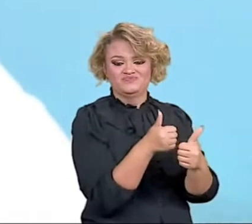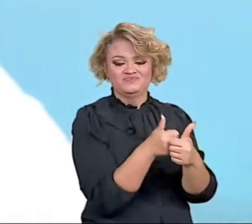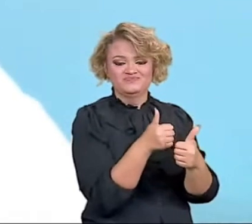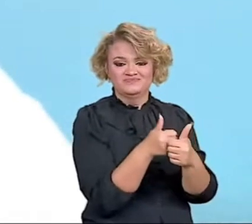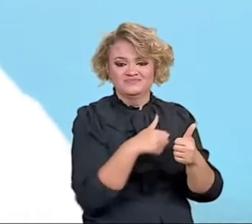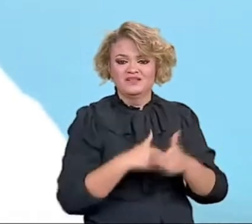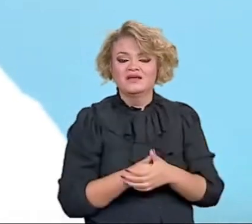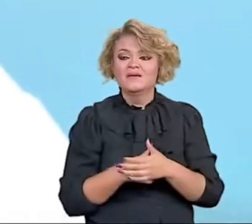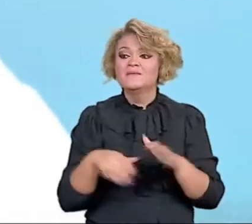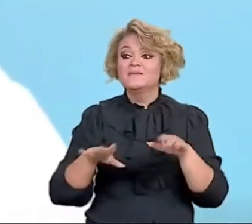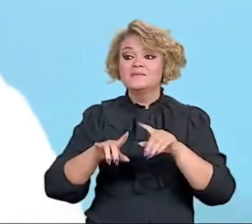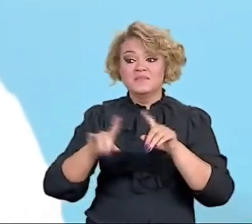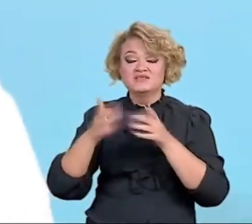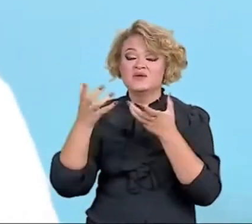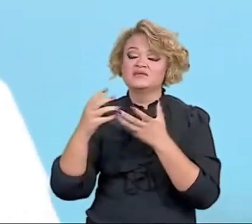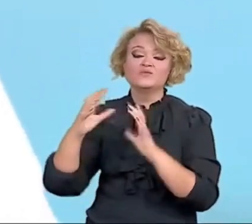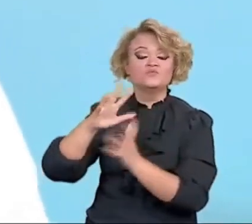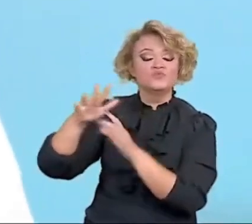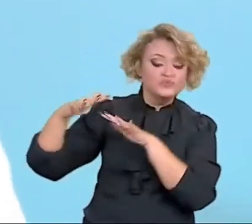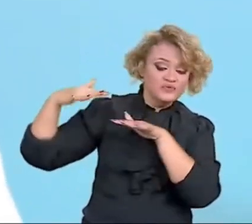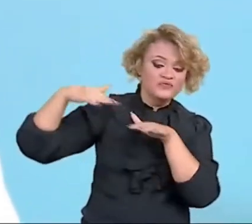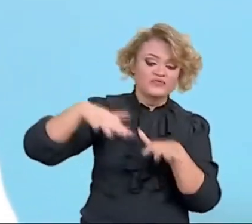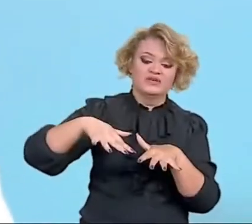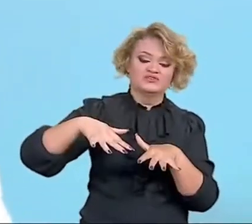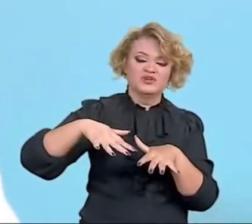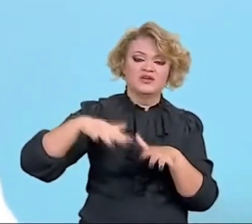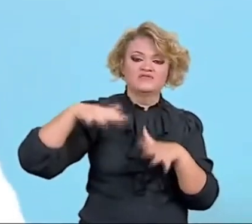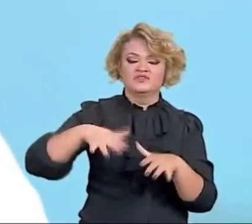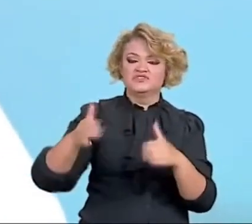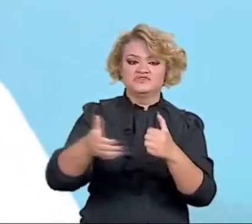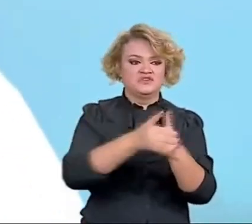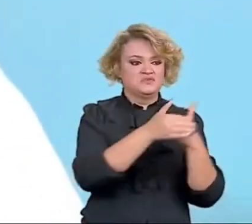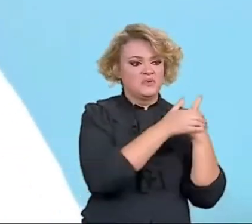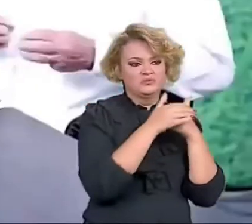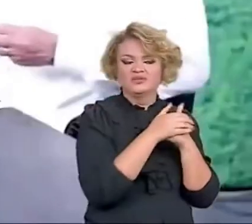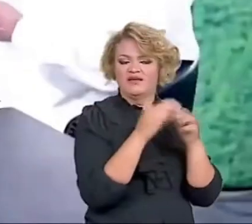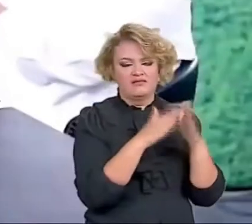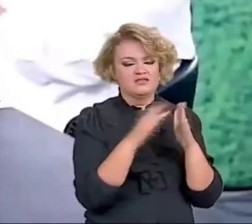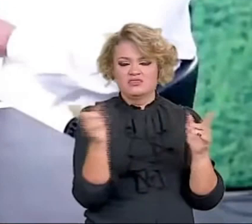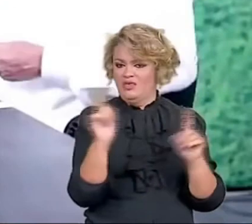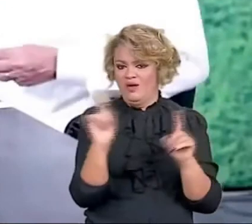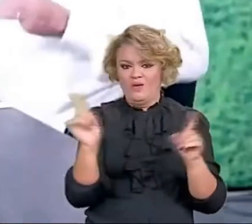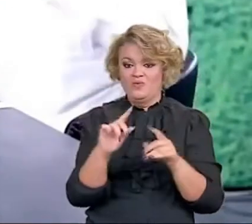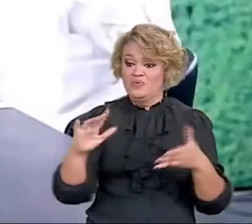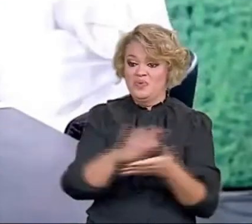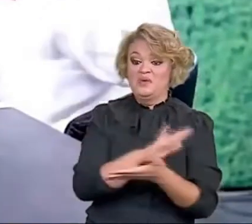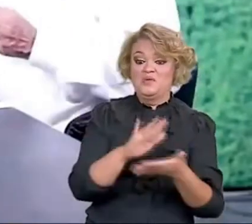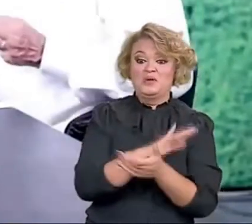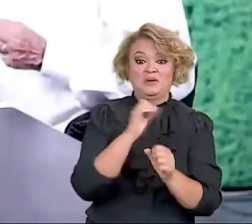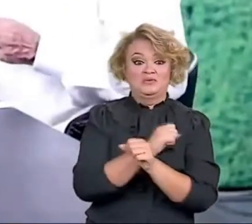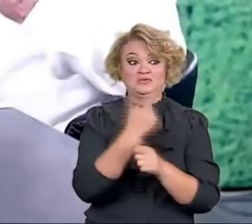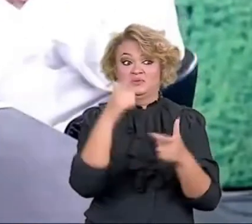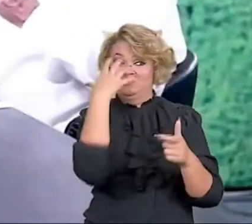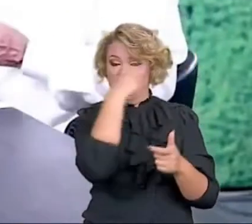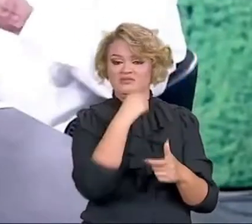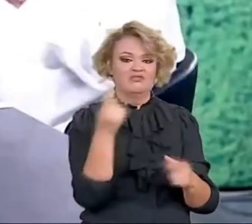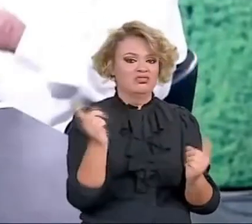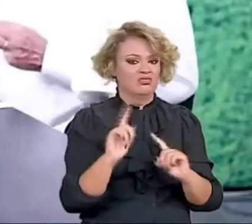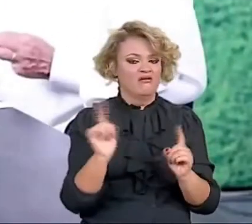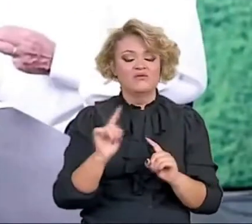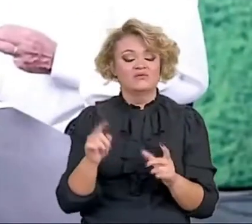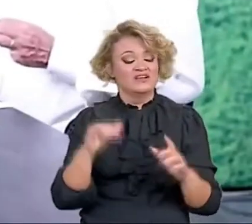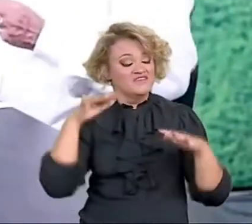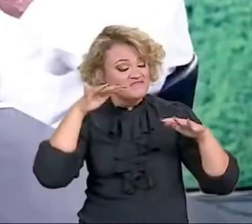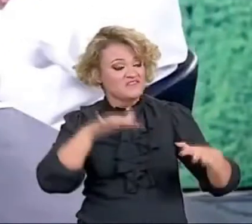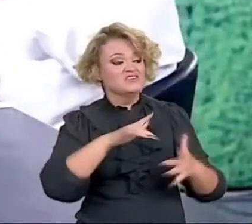mundo veja. A gente não vai esconder as casas, a gente não vai demolir as casas para o mundo ver, não. Nós queremos que o mundo veja como